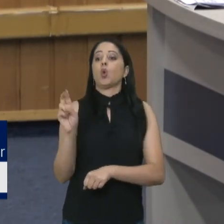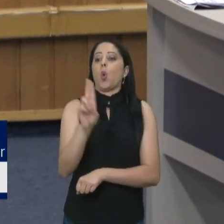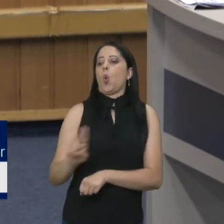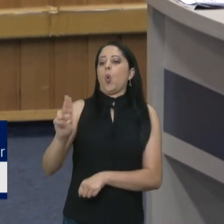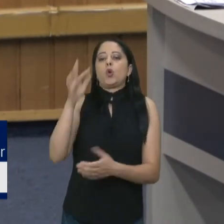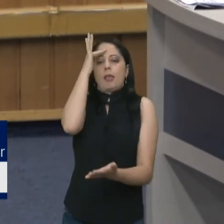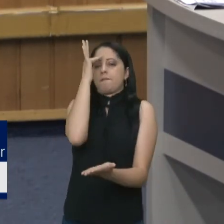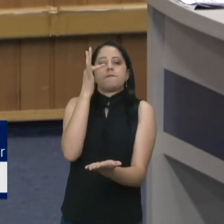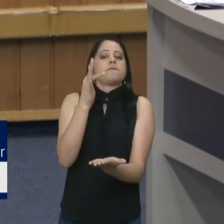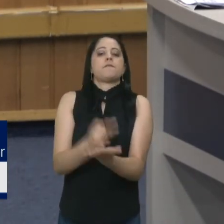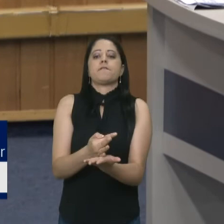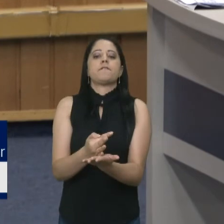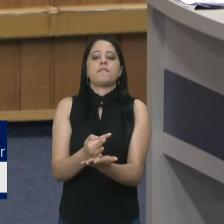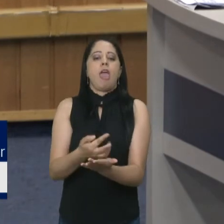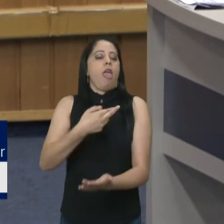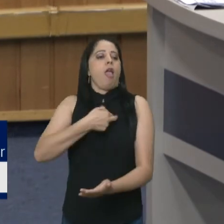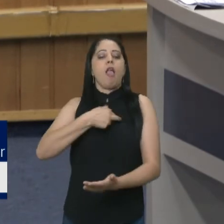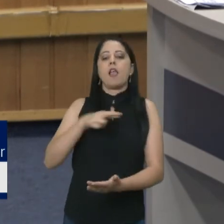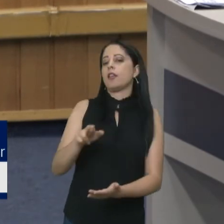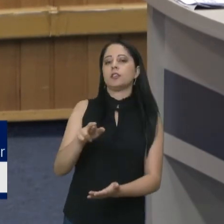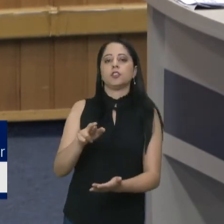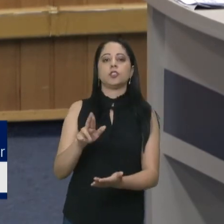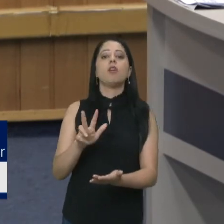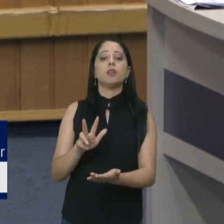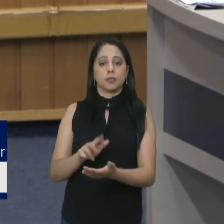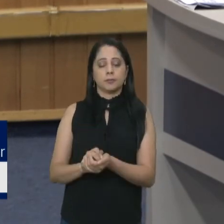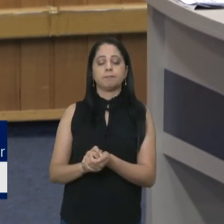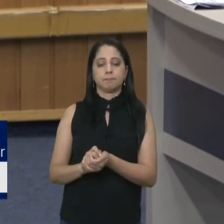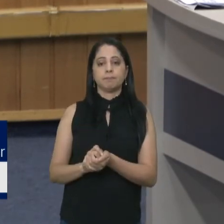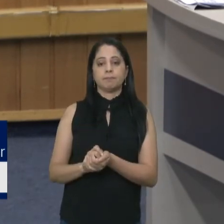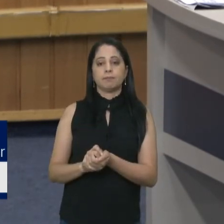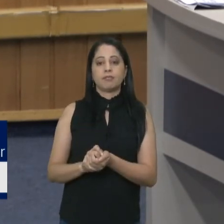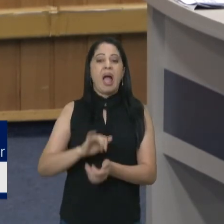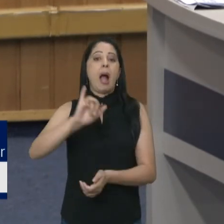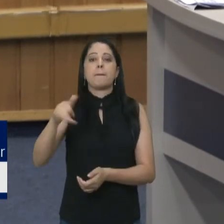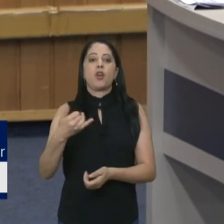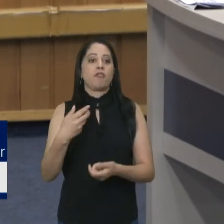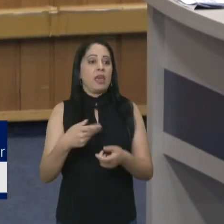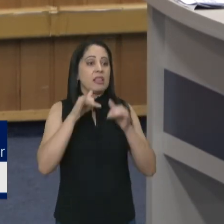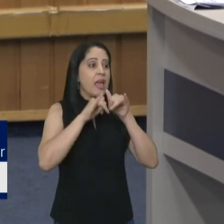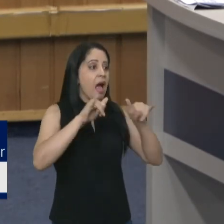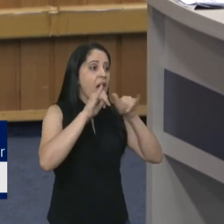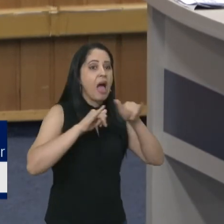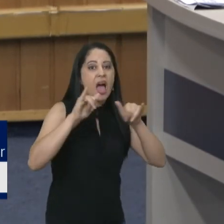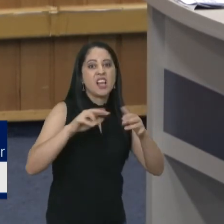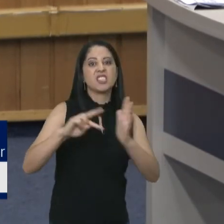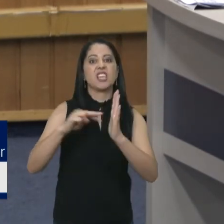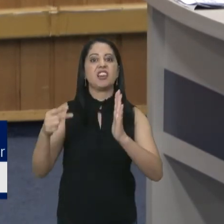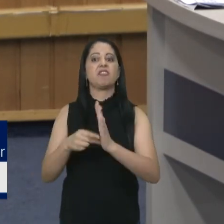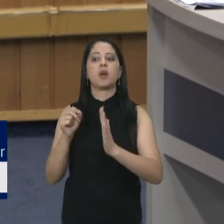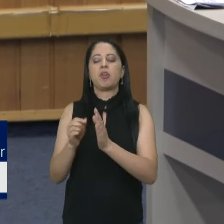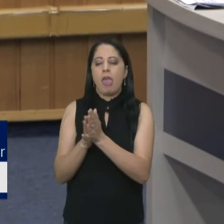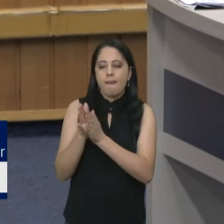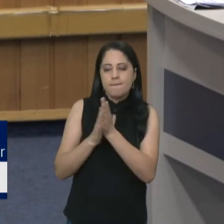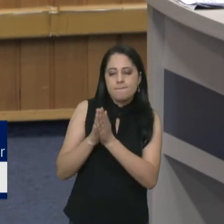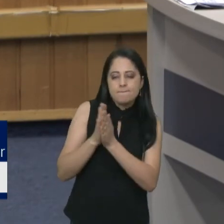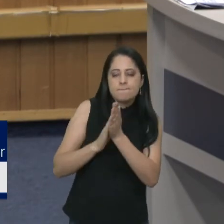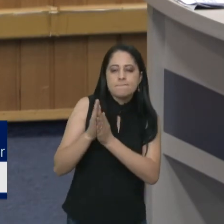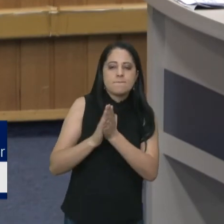usando da fé, usando da religiosidade das pessoas para fazer a sua campanha. Isso é oportunismo. E,